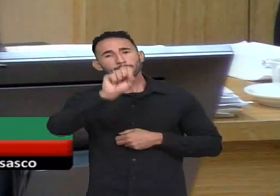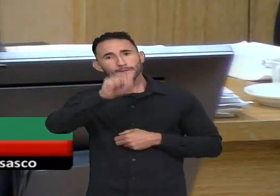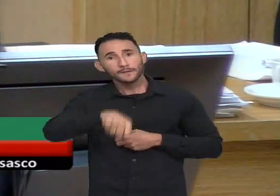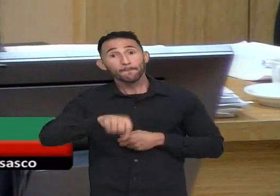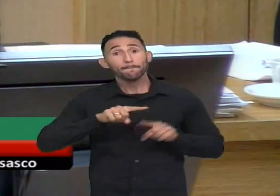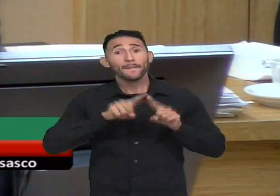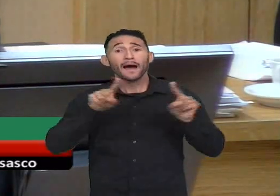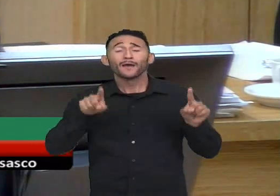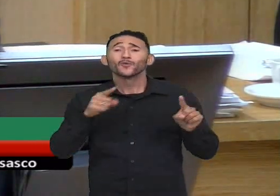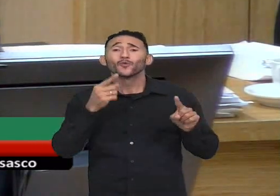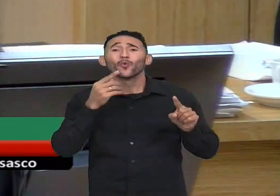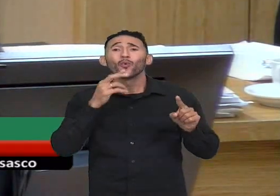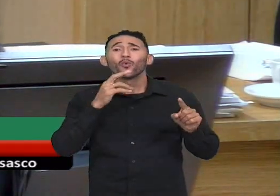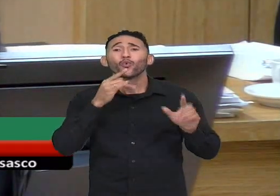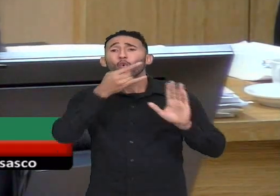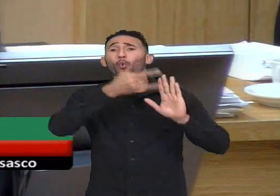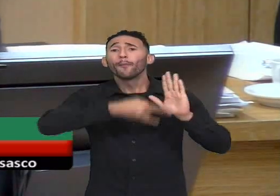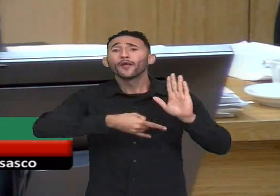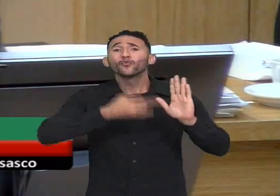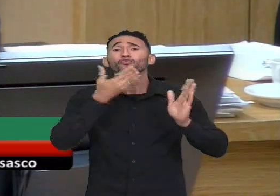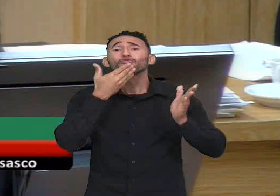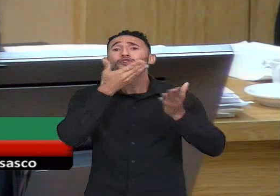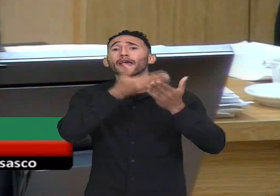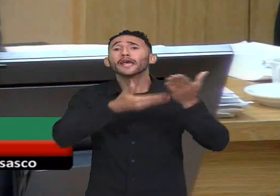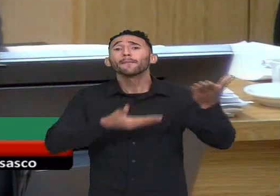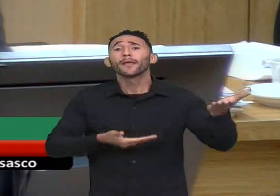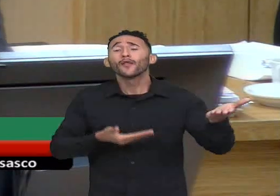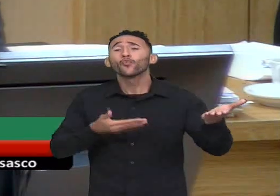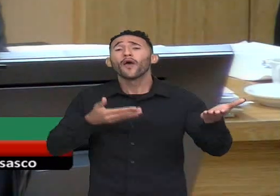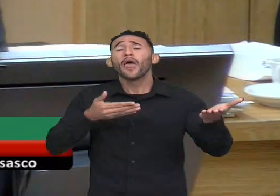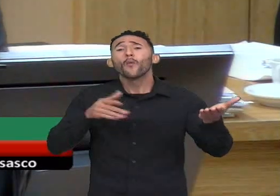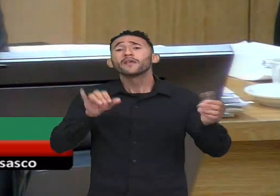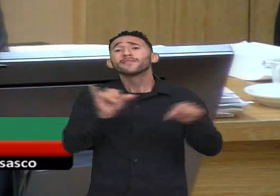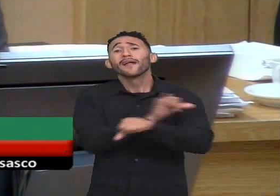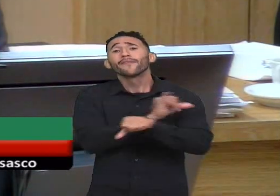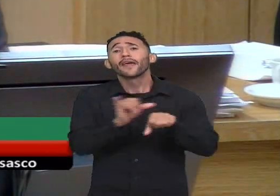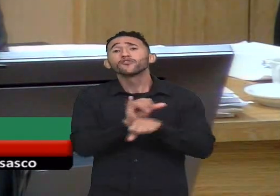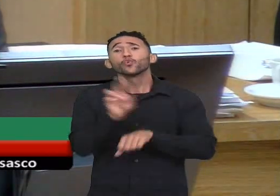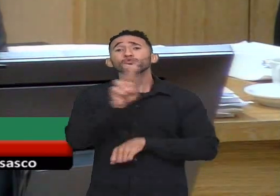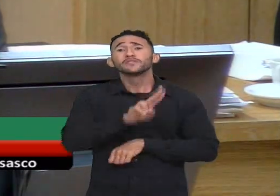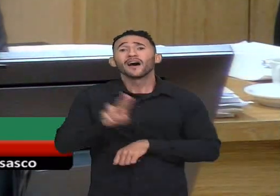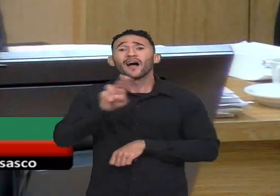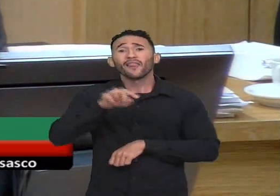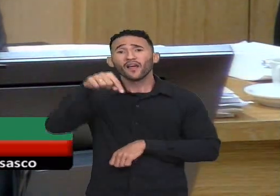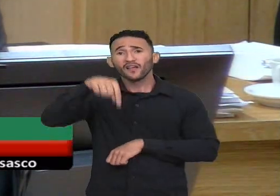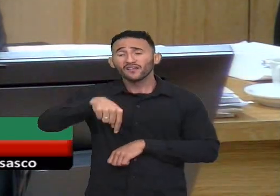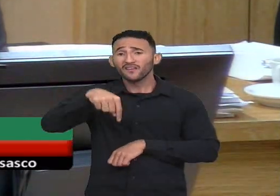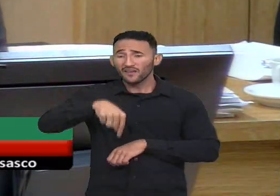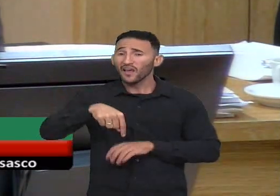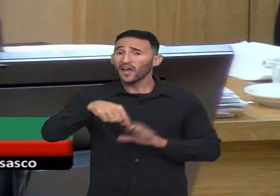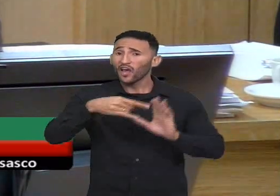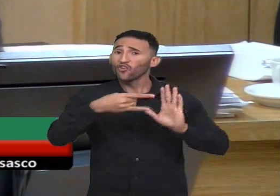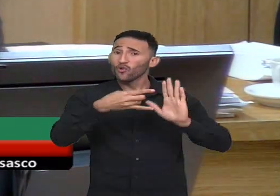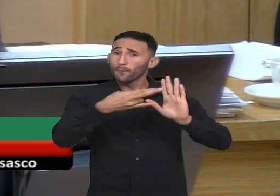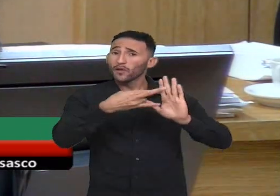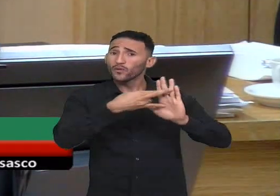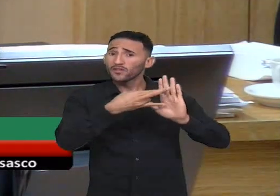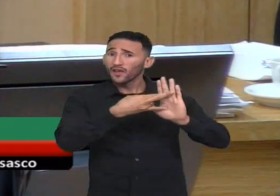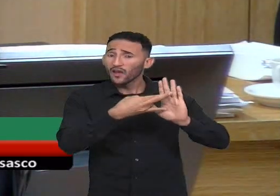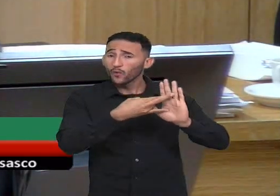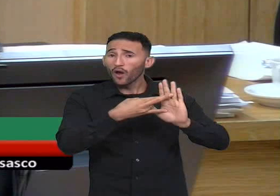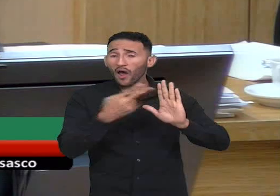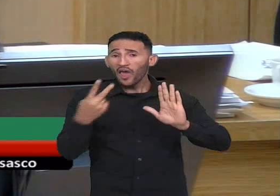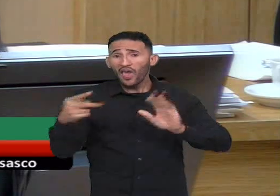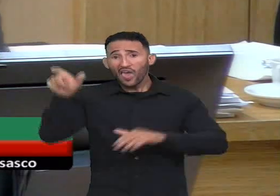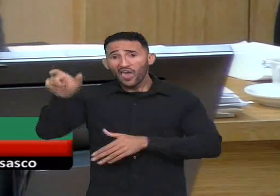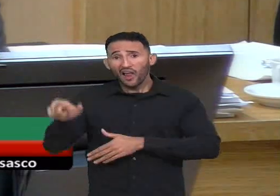que o requerimento é uma ferramenta que ela é usada dentro do nosso regimento interno, conforme a líder do governo